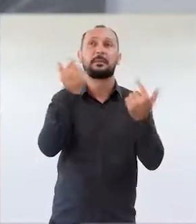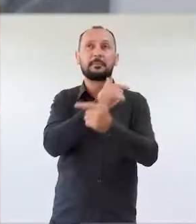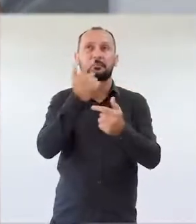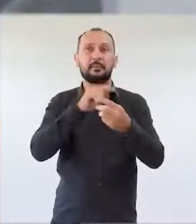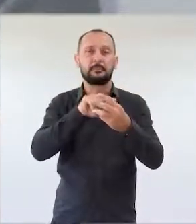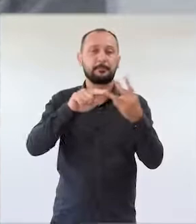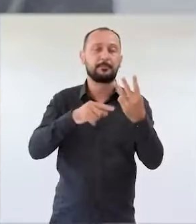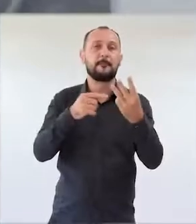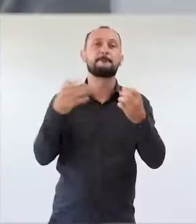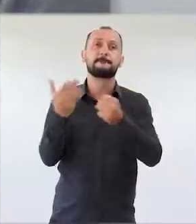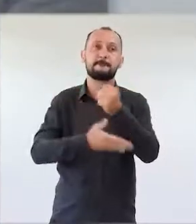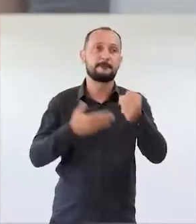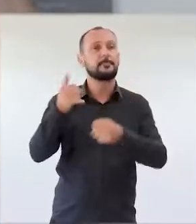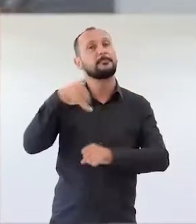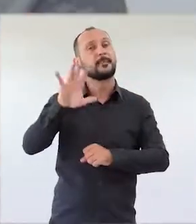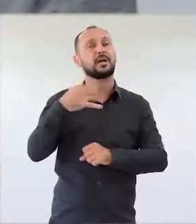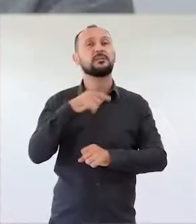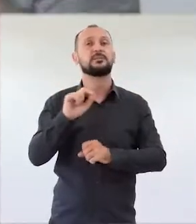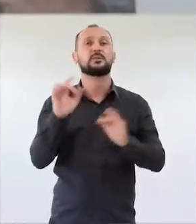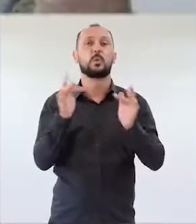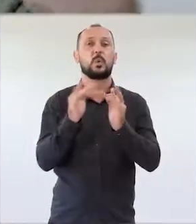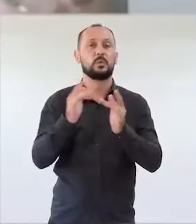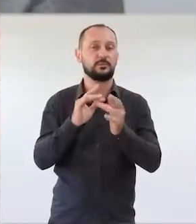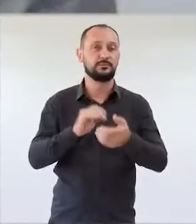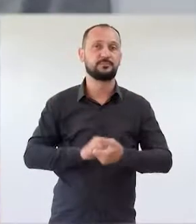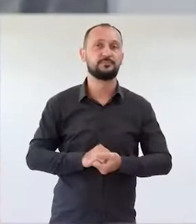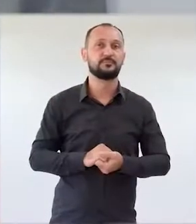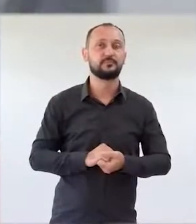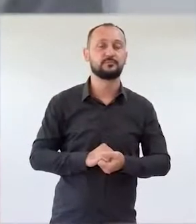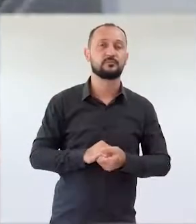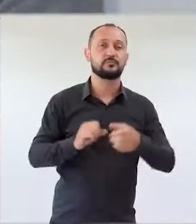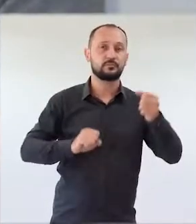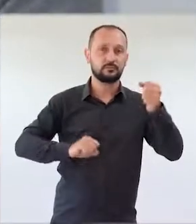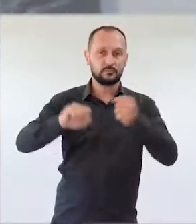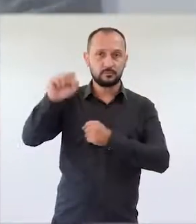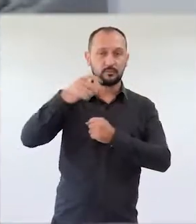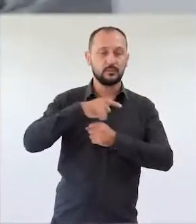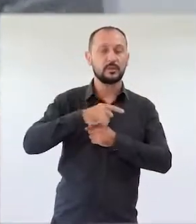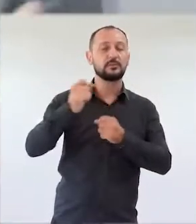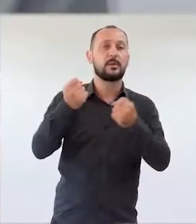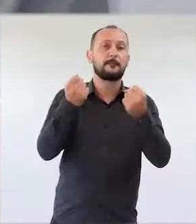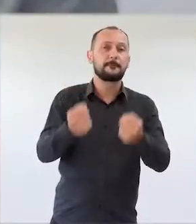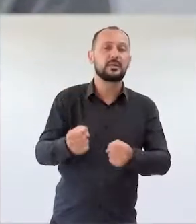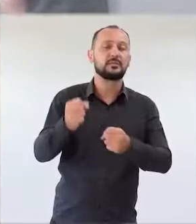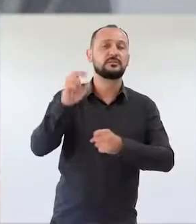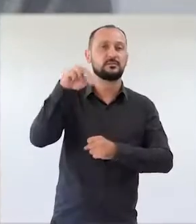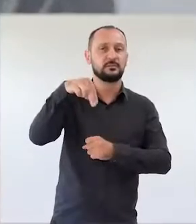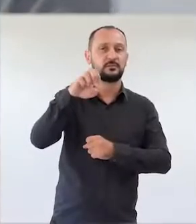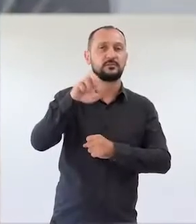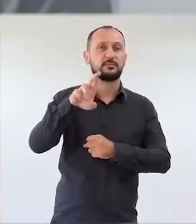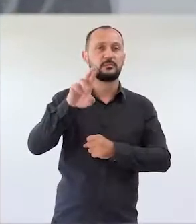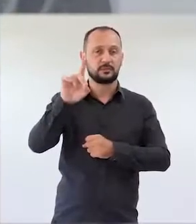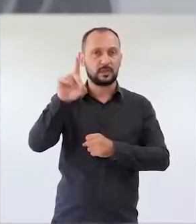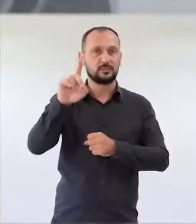humor, acho que são os 3 pilares mais que chegam a mais pessoas, né? Os heróis têm mais essa carga nerd,